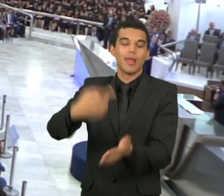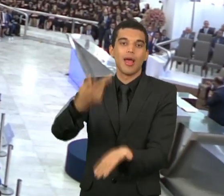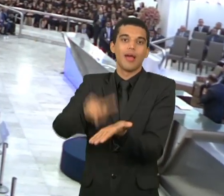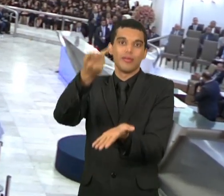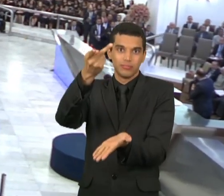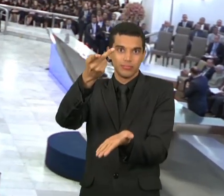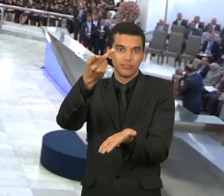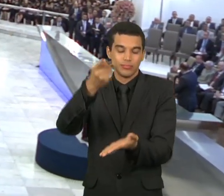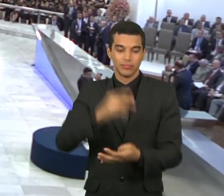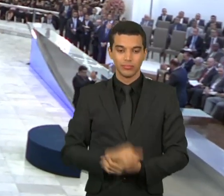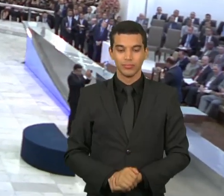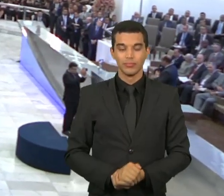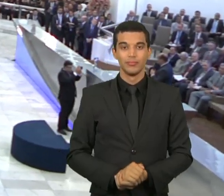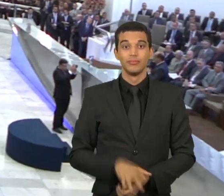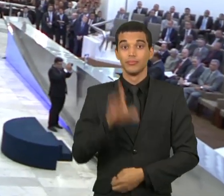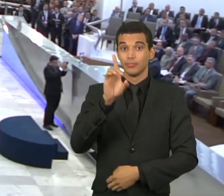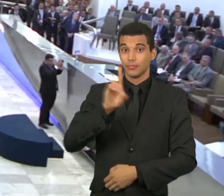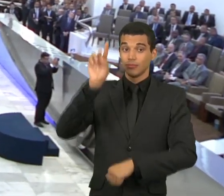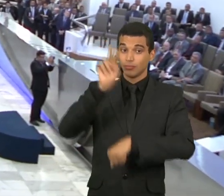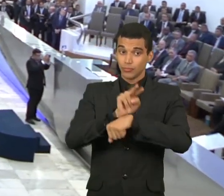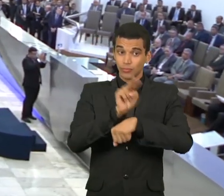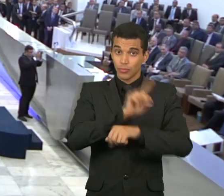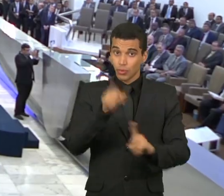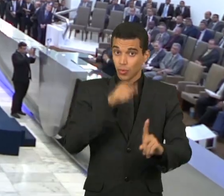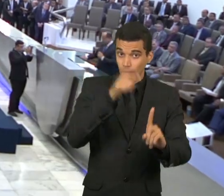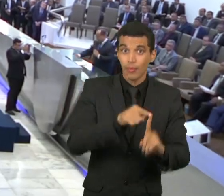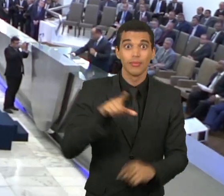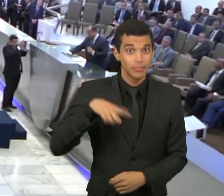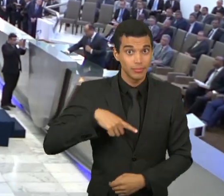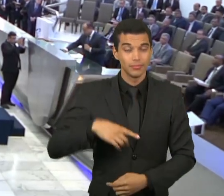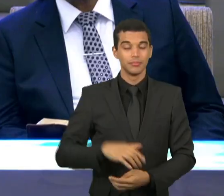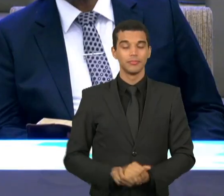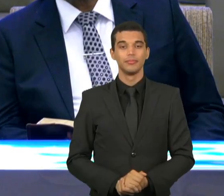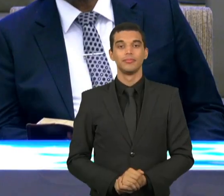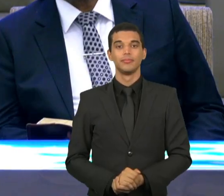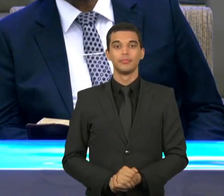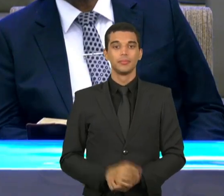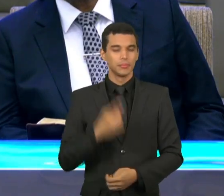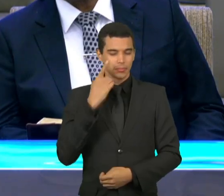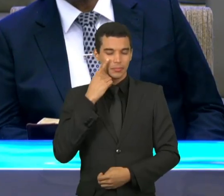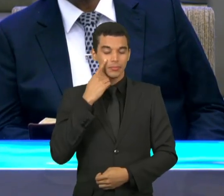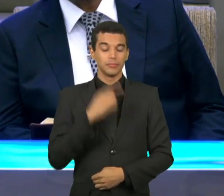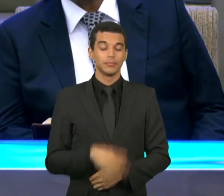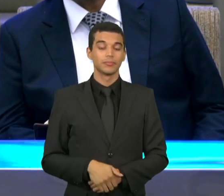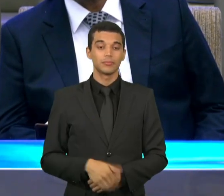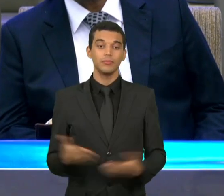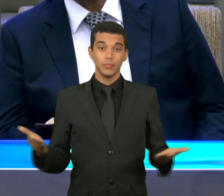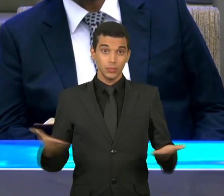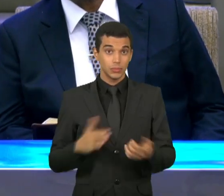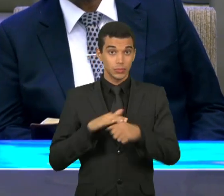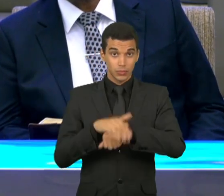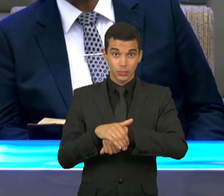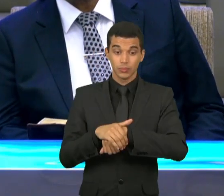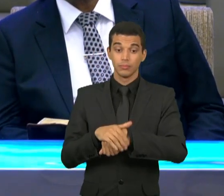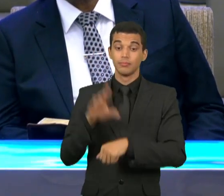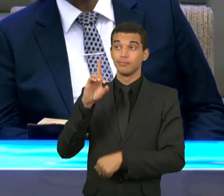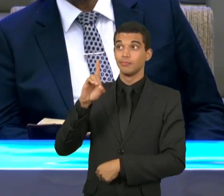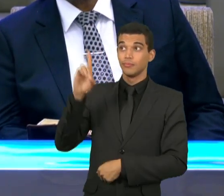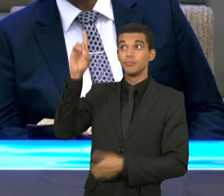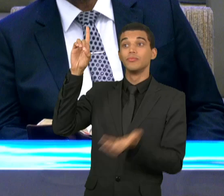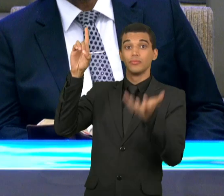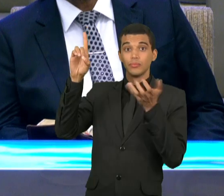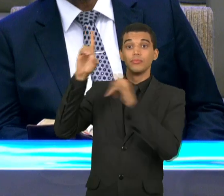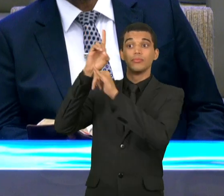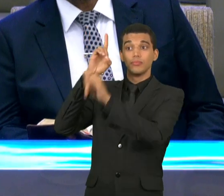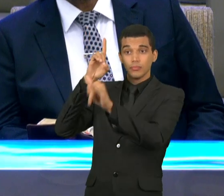Preservados para um, deixa eu lhe dizer uma coisa. Esta noite, Deus quer nos falar sobre